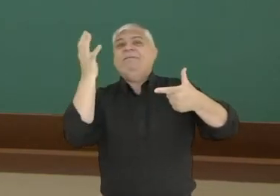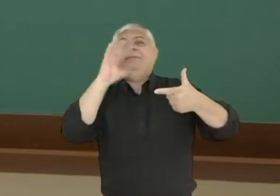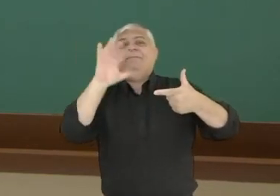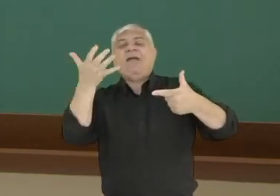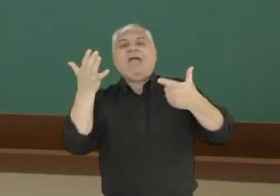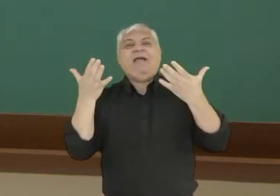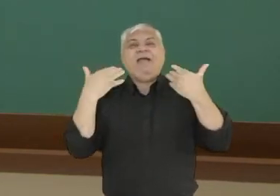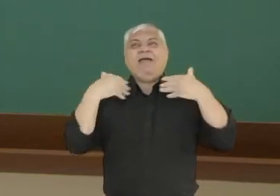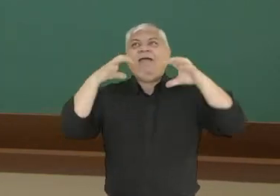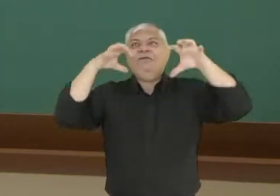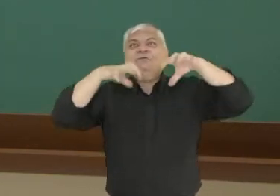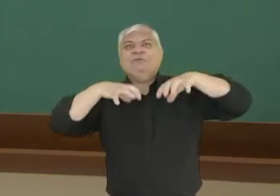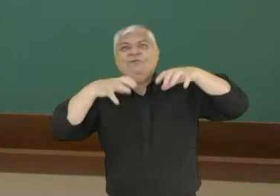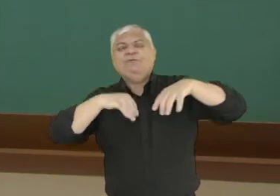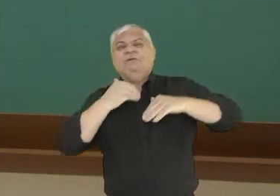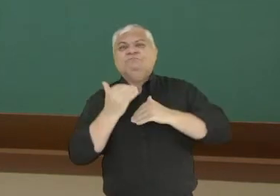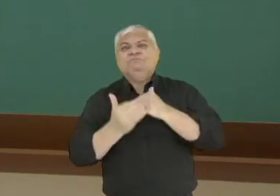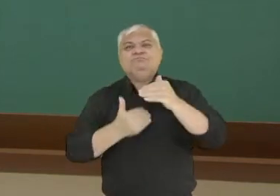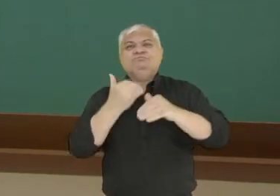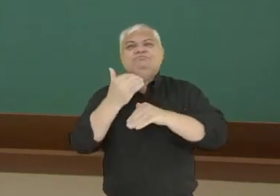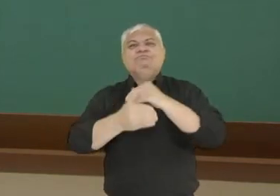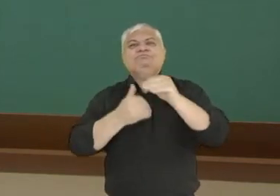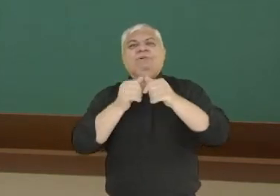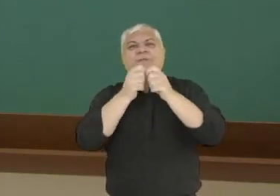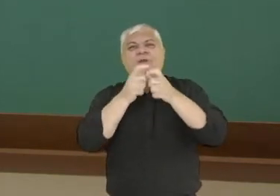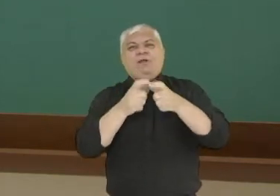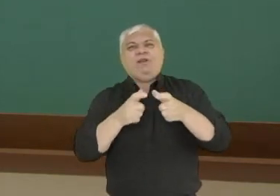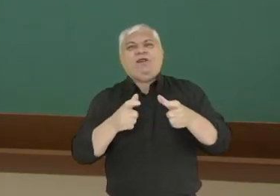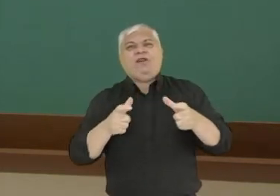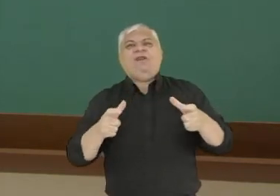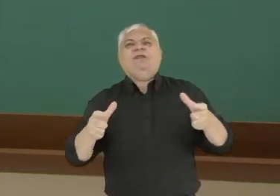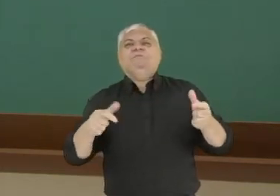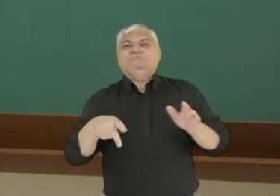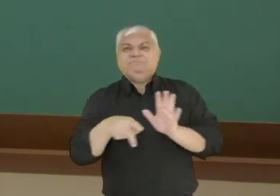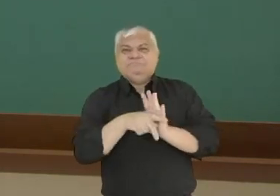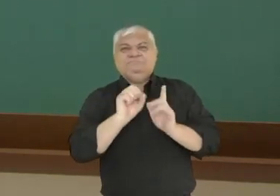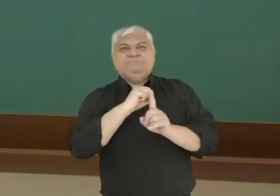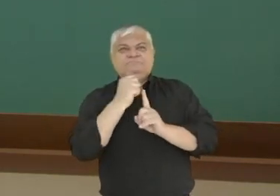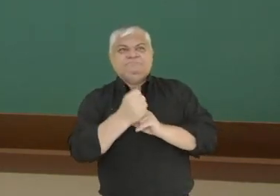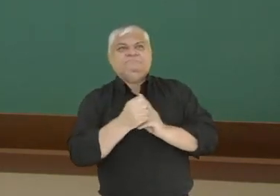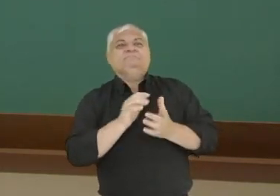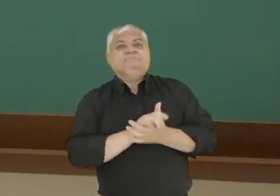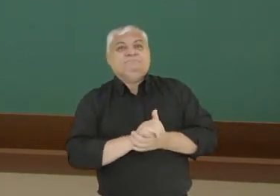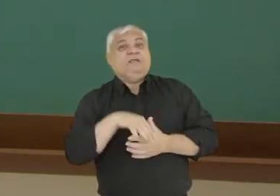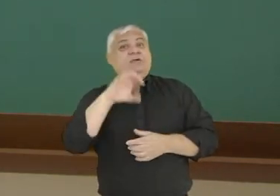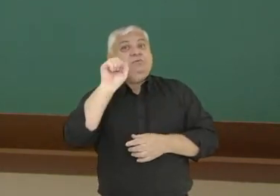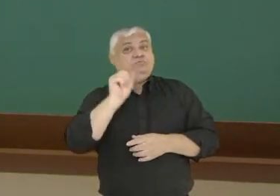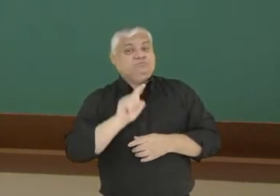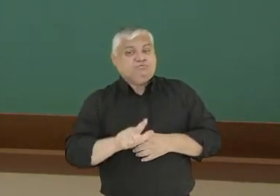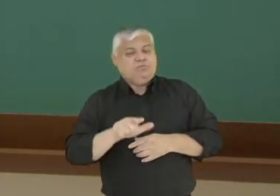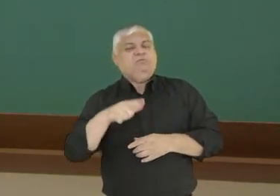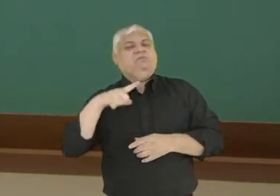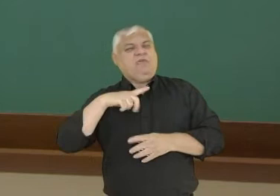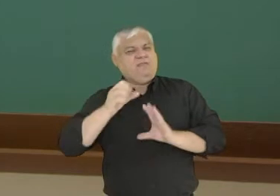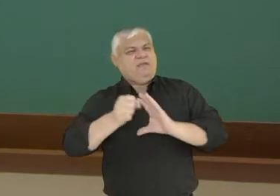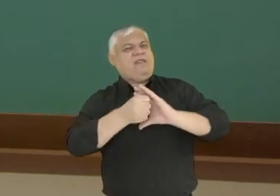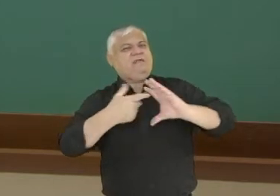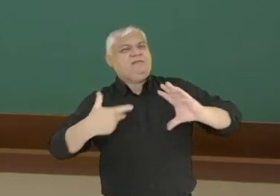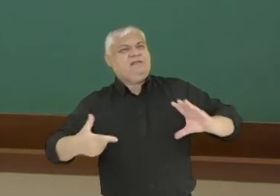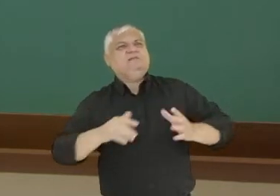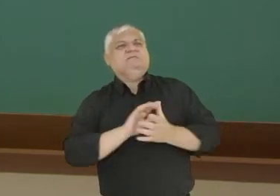contribui para o desenvolvimento dessa atividade da sociedade certo e a região Sul tem essas características